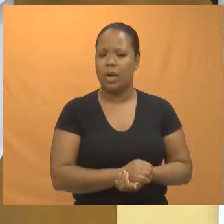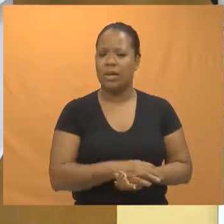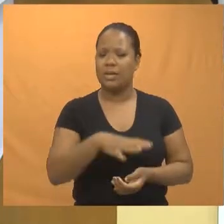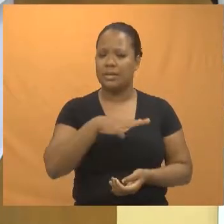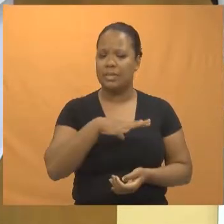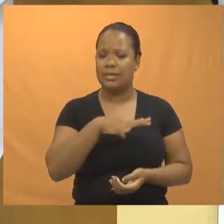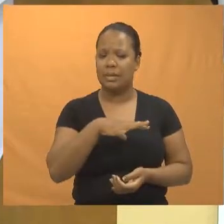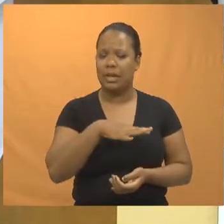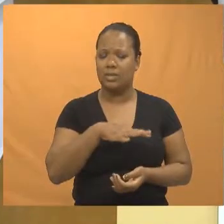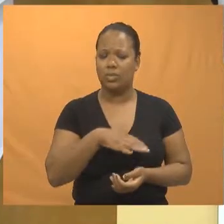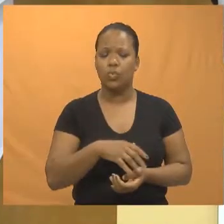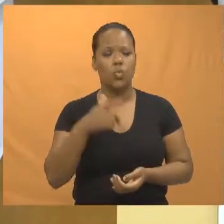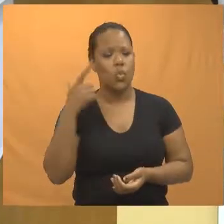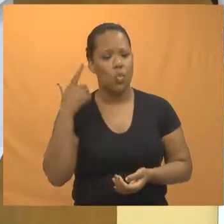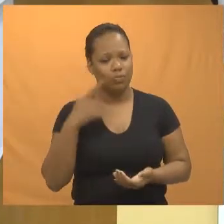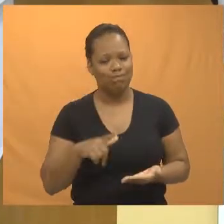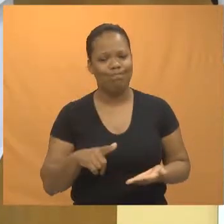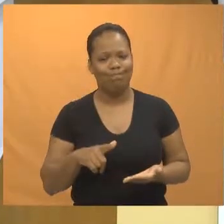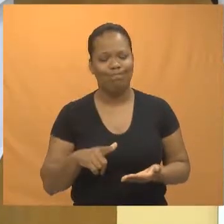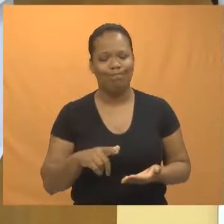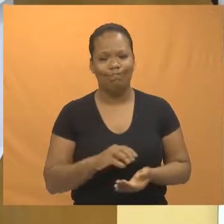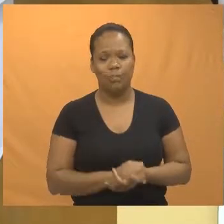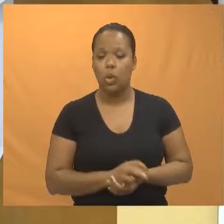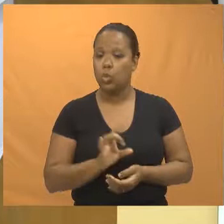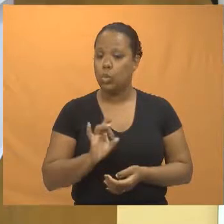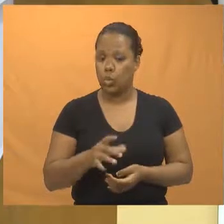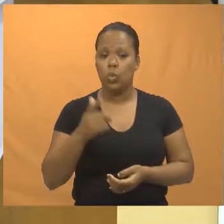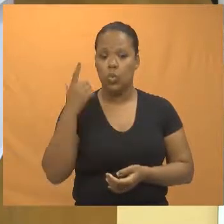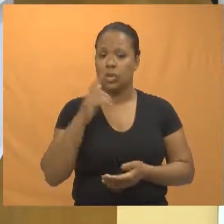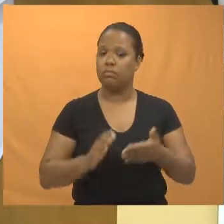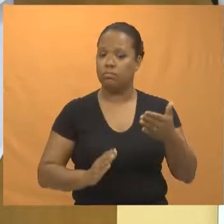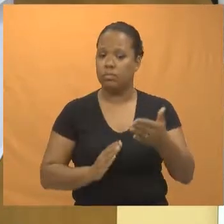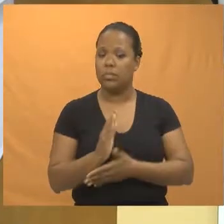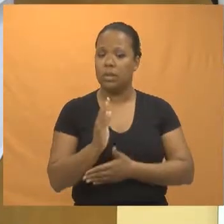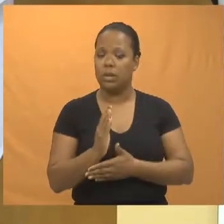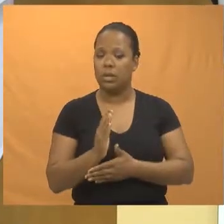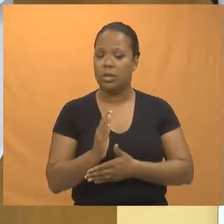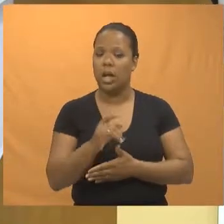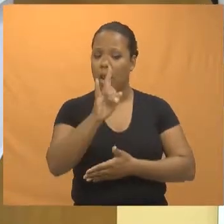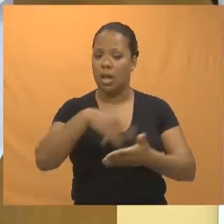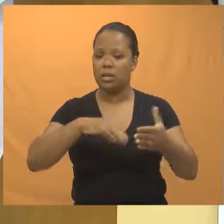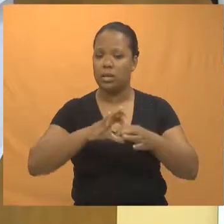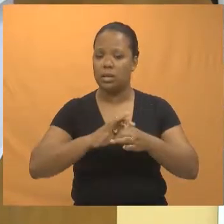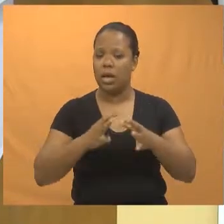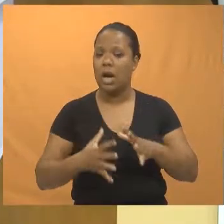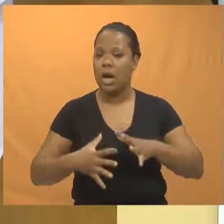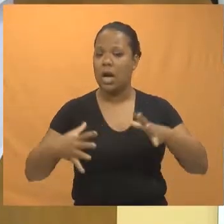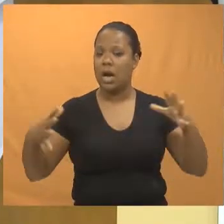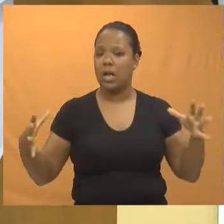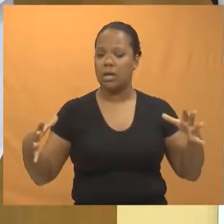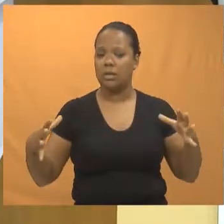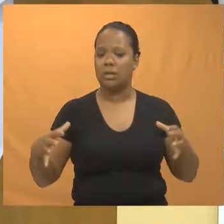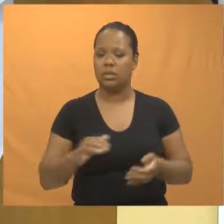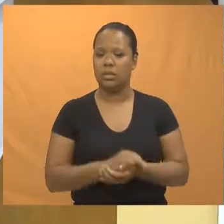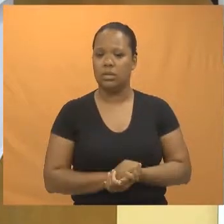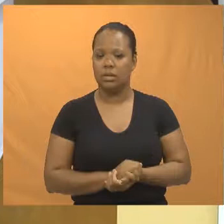Jacareí atingir, porque, Valmir, só pode pleitear essas licenças de grande porte os municípios que